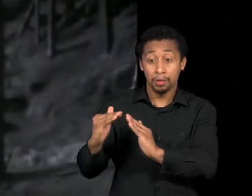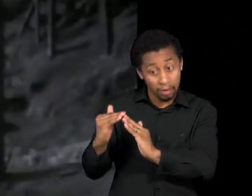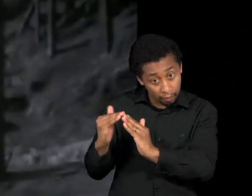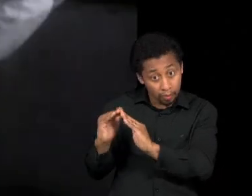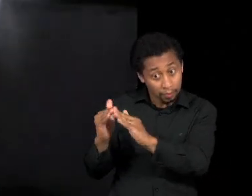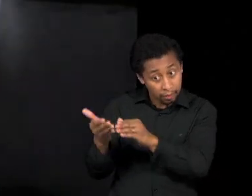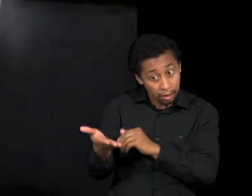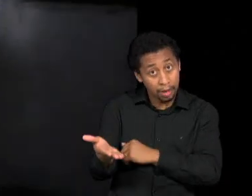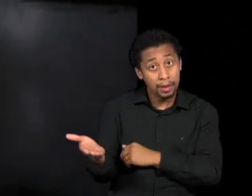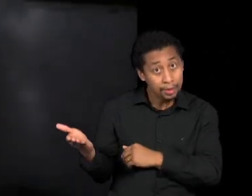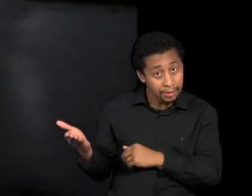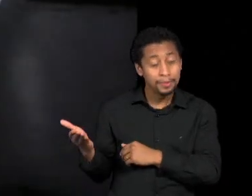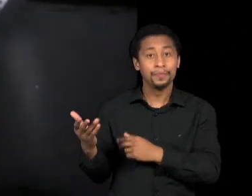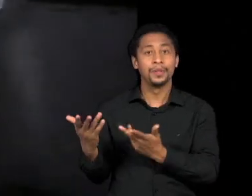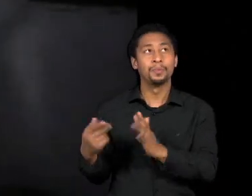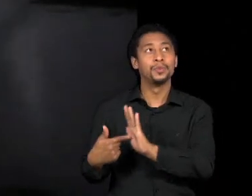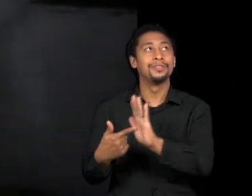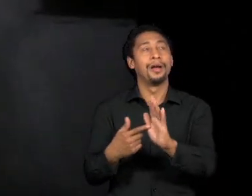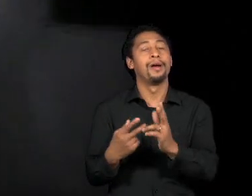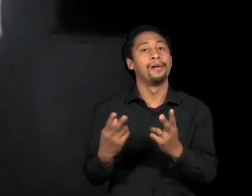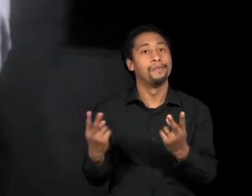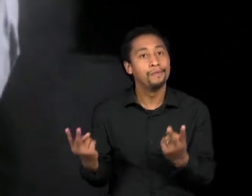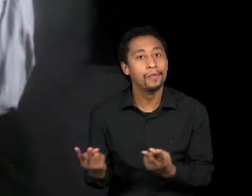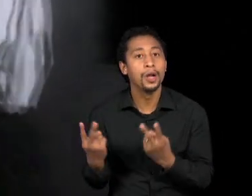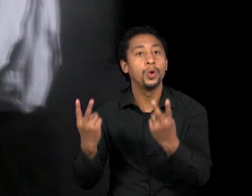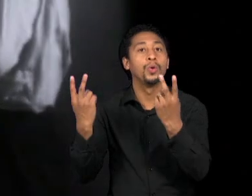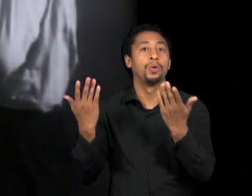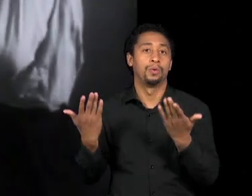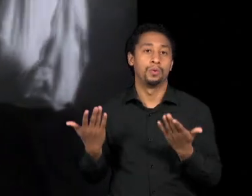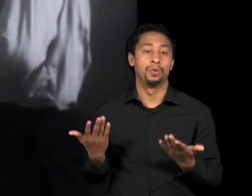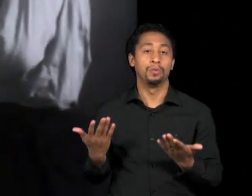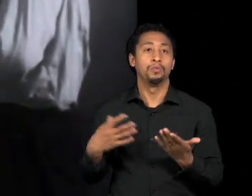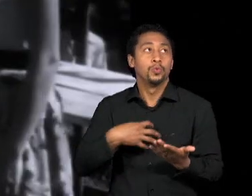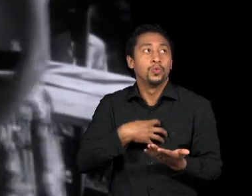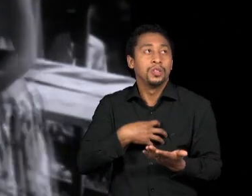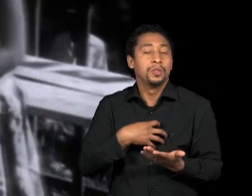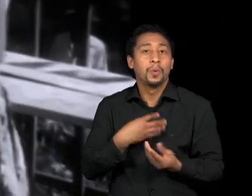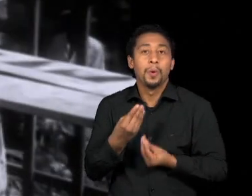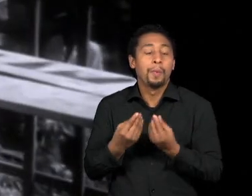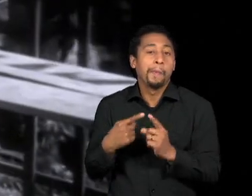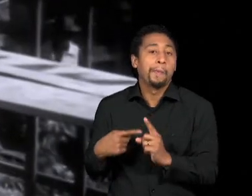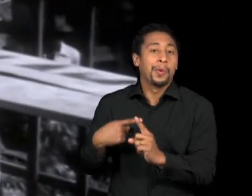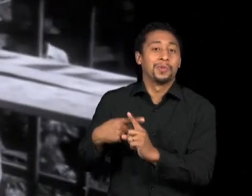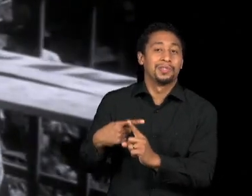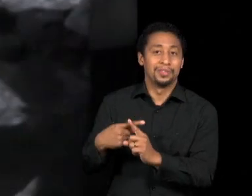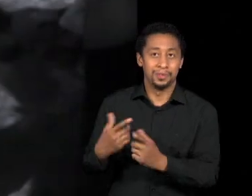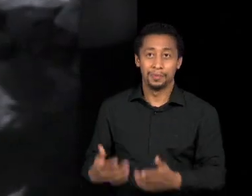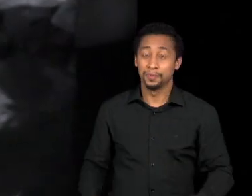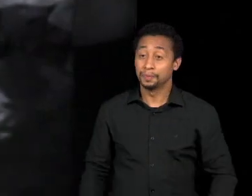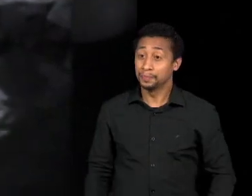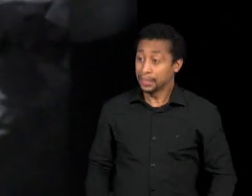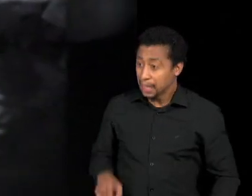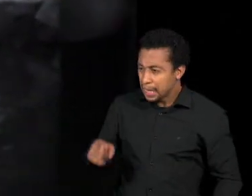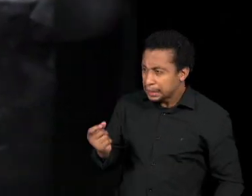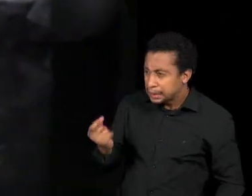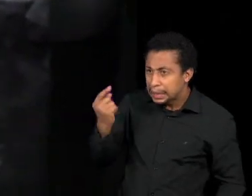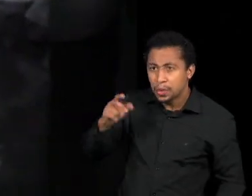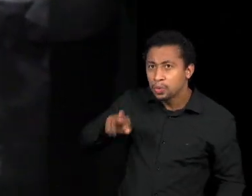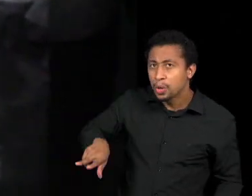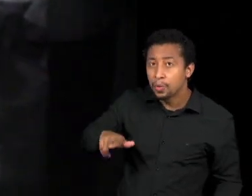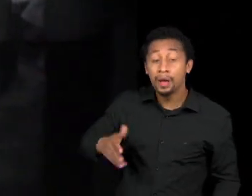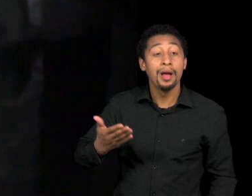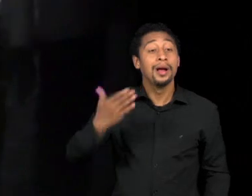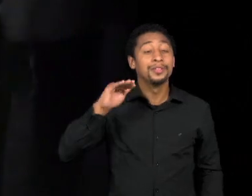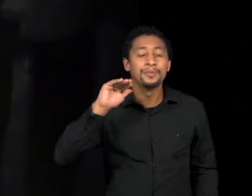favela, valores assim, muito positivos. Mas ele não é um estranho ao Sibiri. Quando eu era garoto,